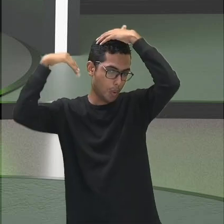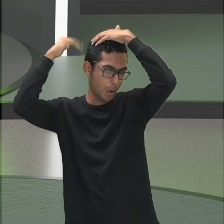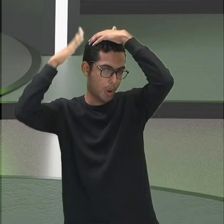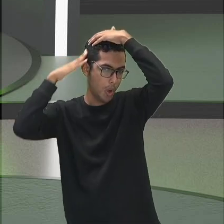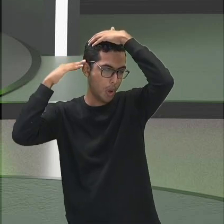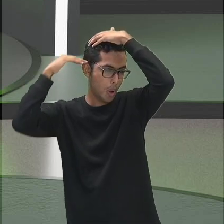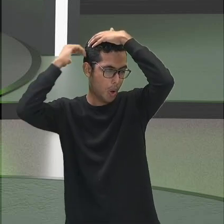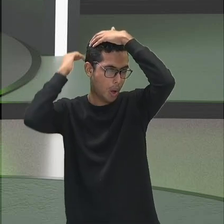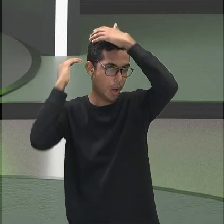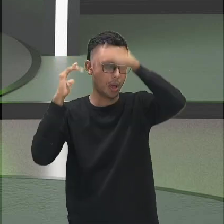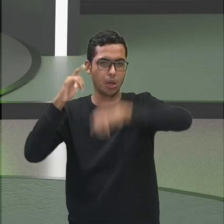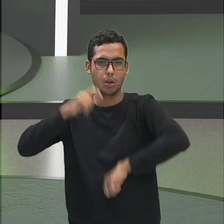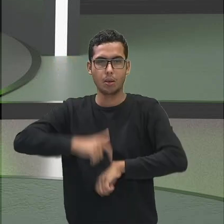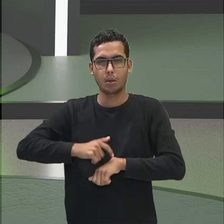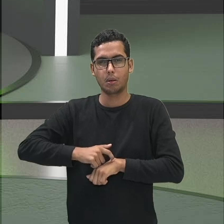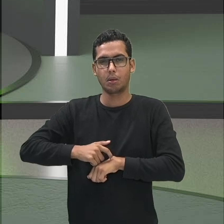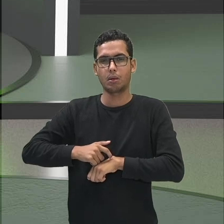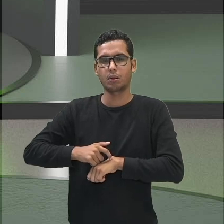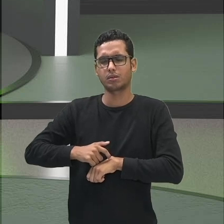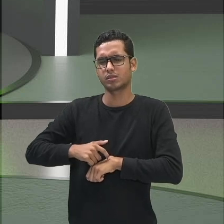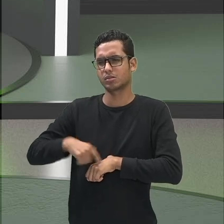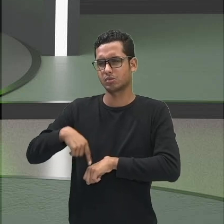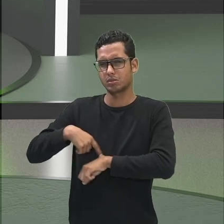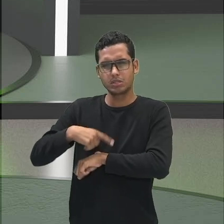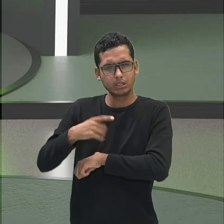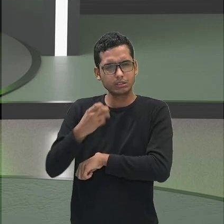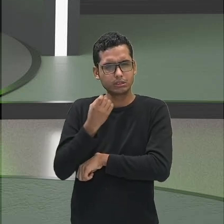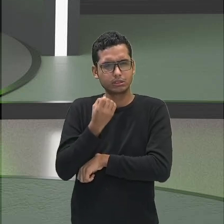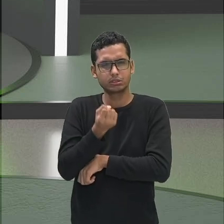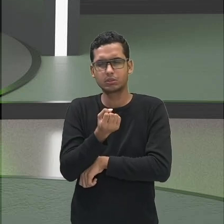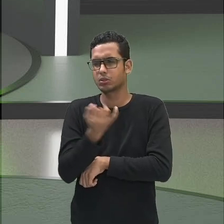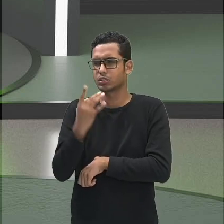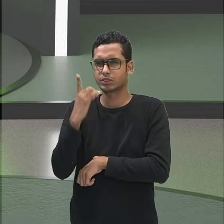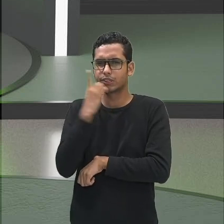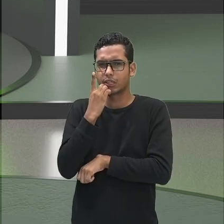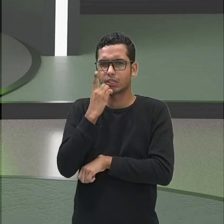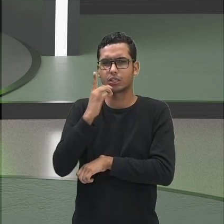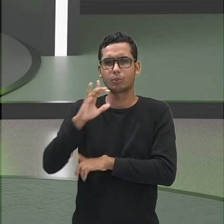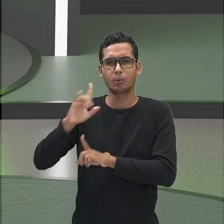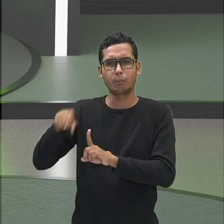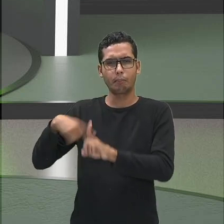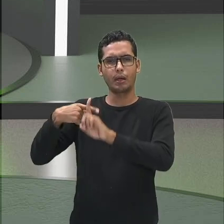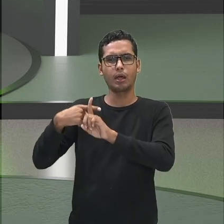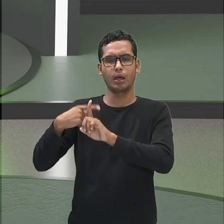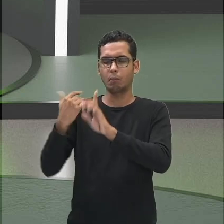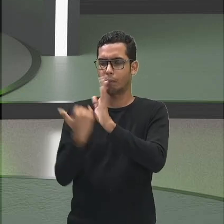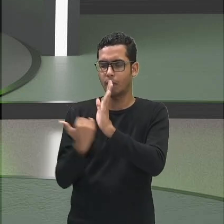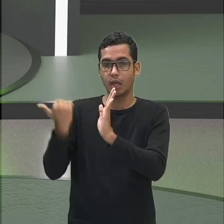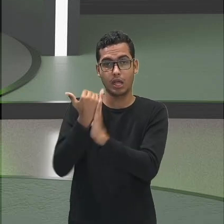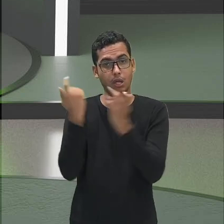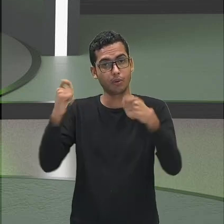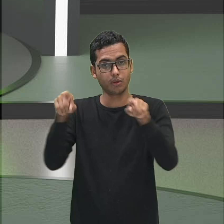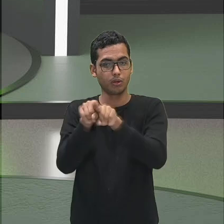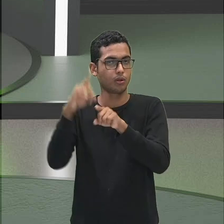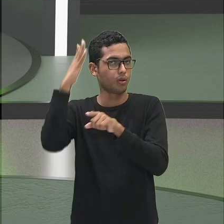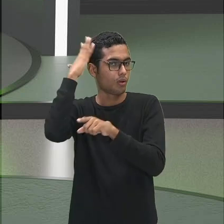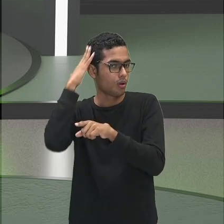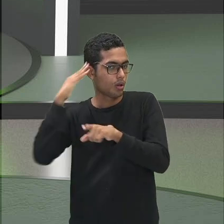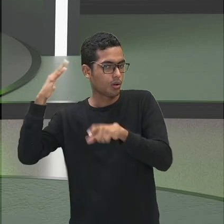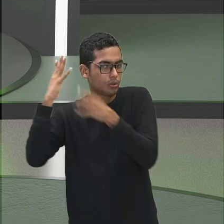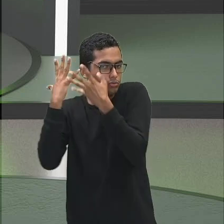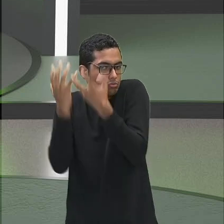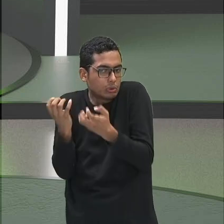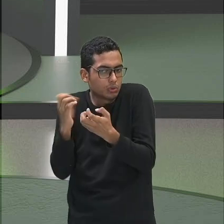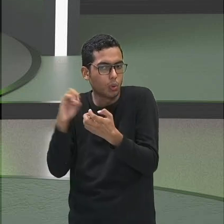pode causar a tinta, né? Pode causar ressecamento ou queda. Aqui nós